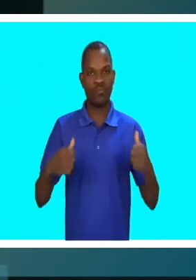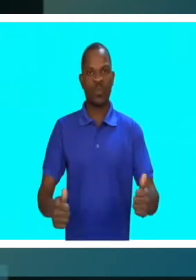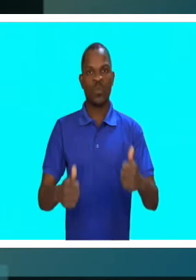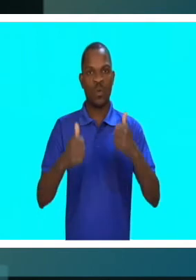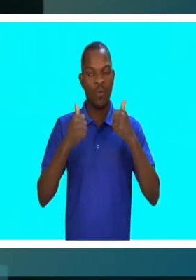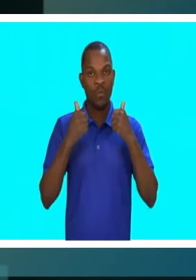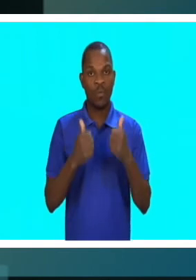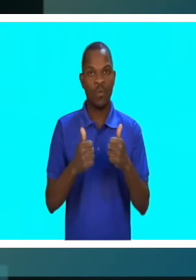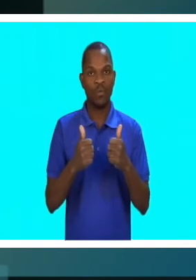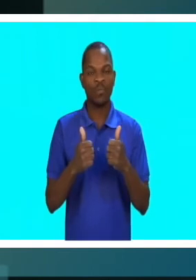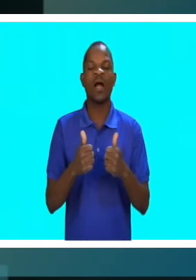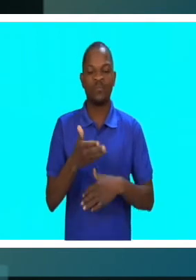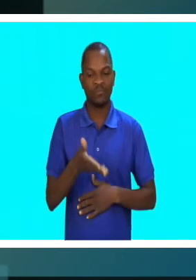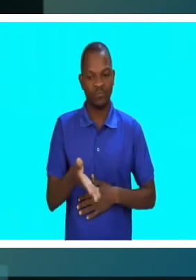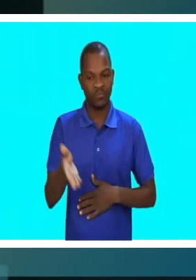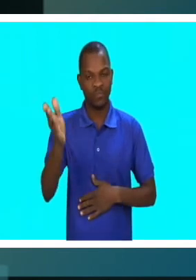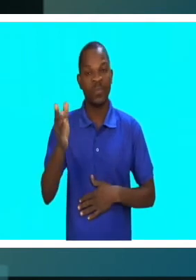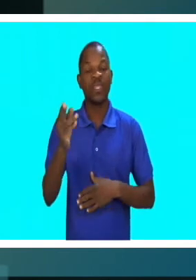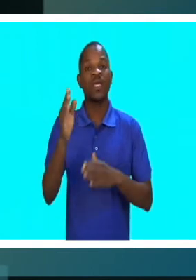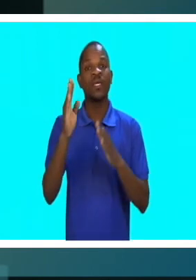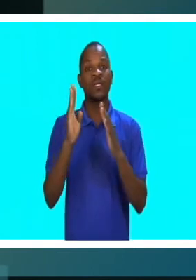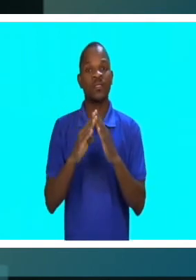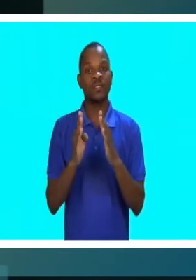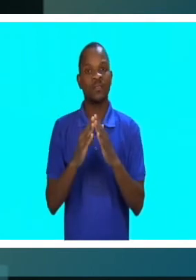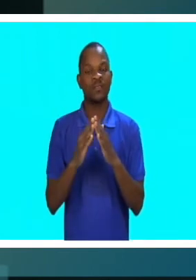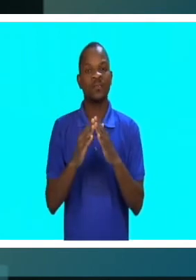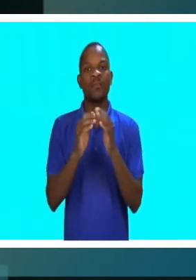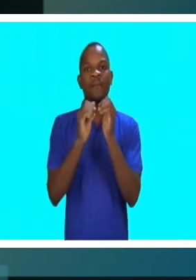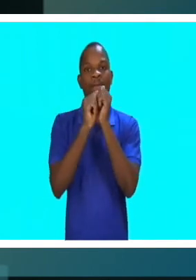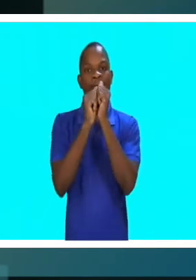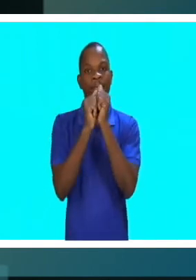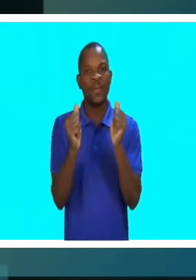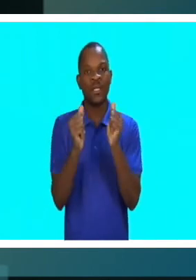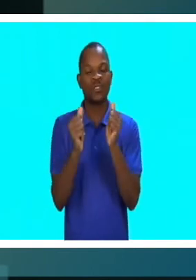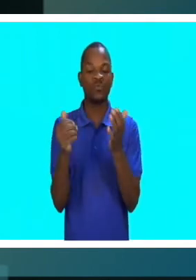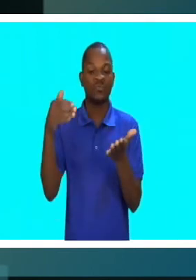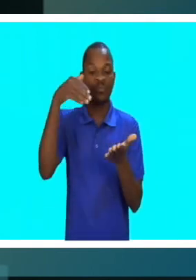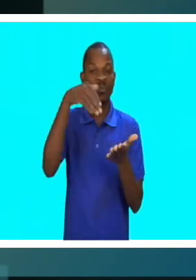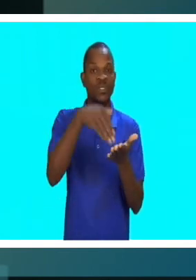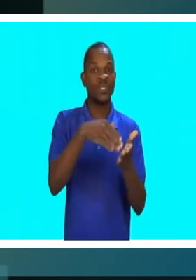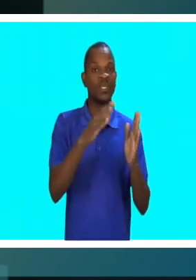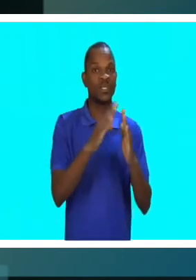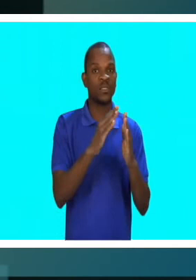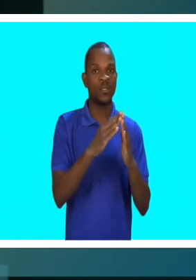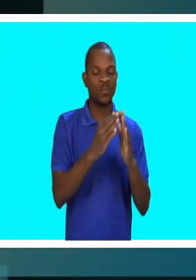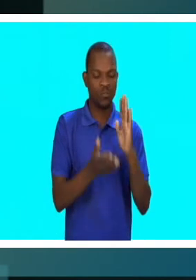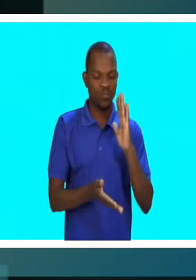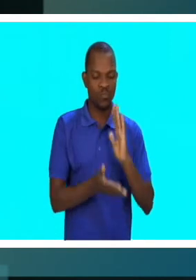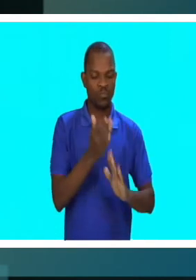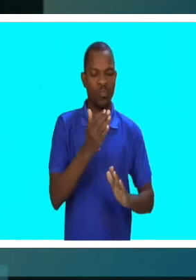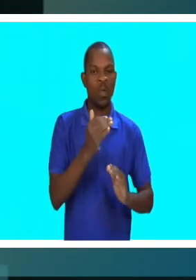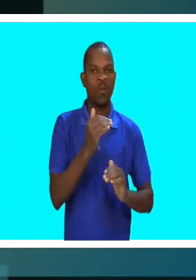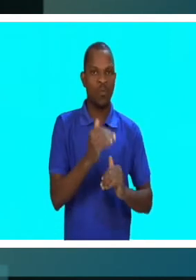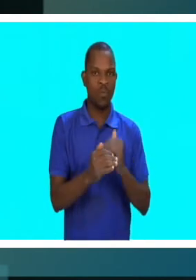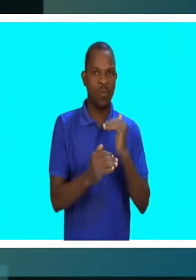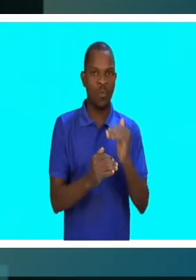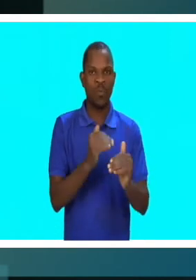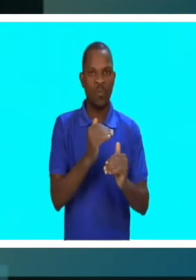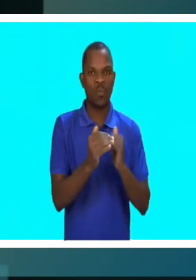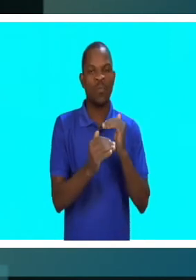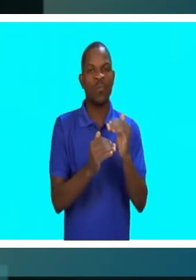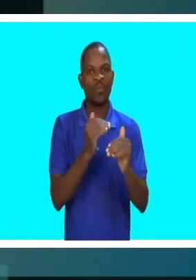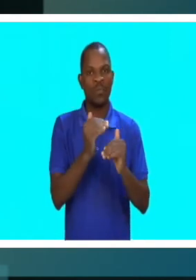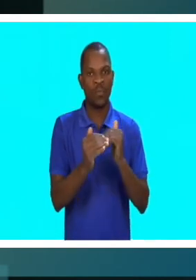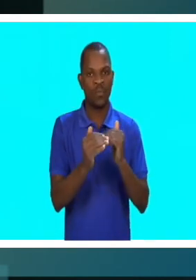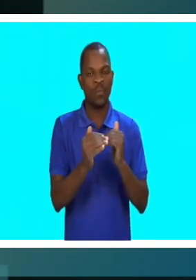Quando melhora, sua vez, dá um alta, volta a casa. Só que quando volta a casa, no